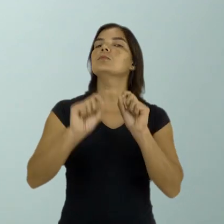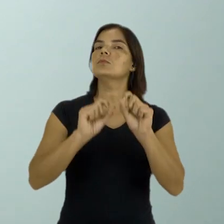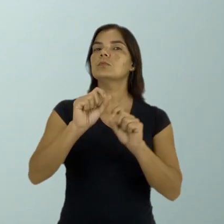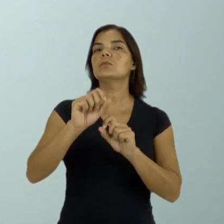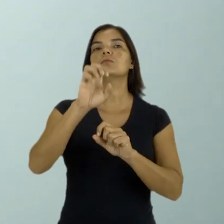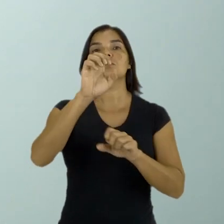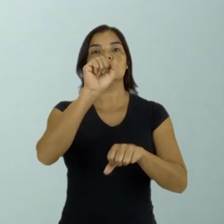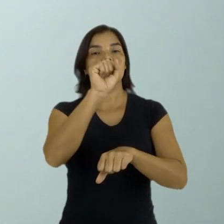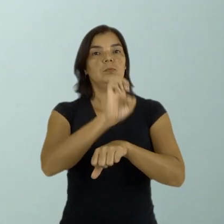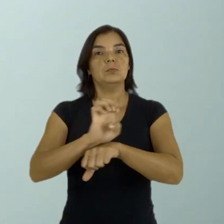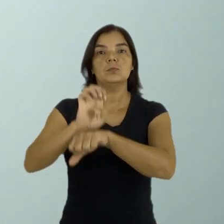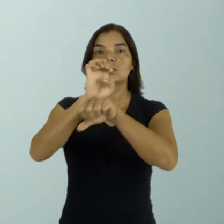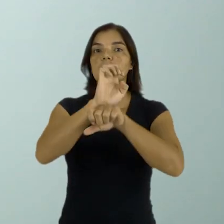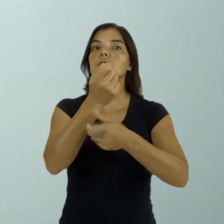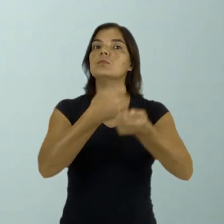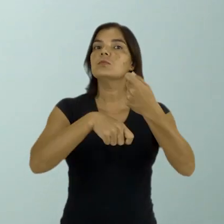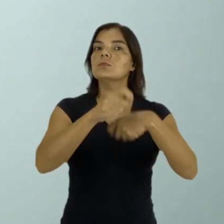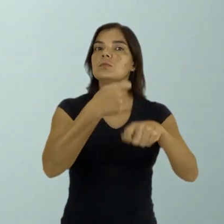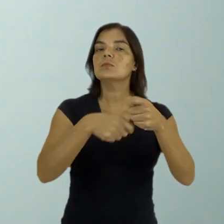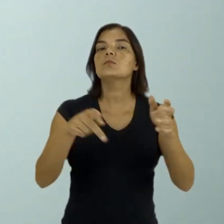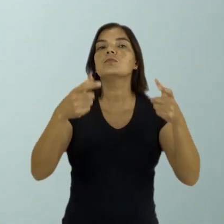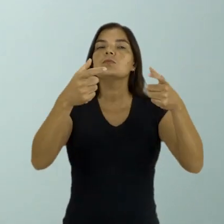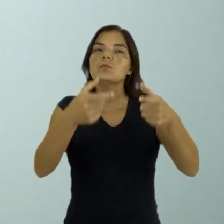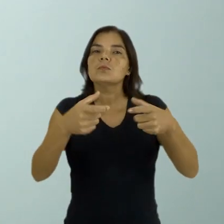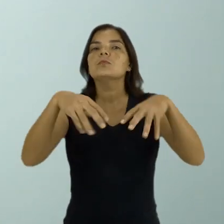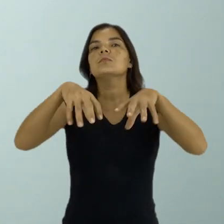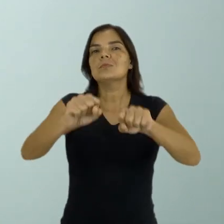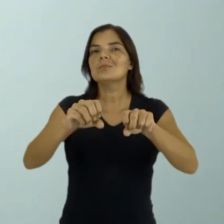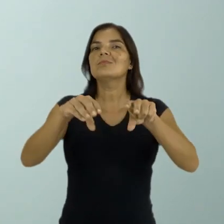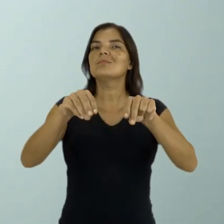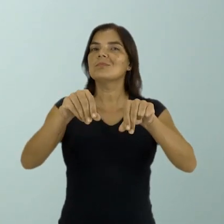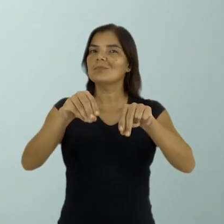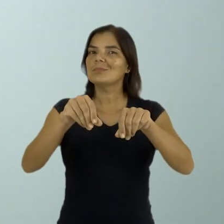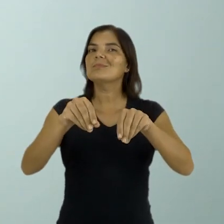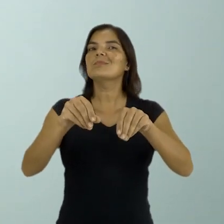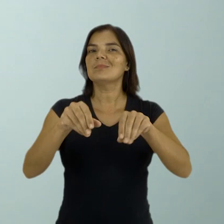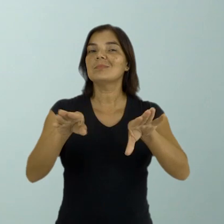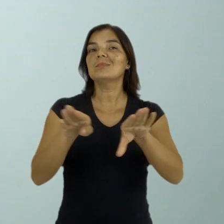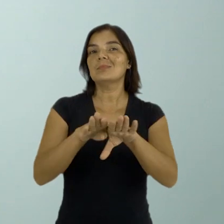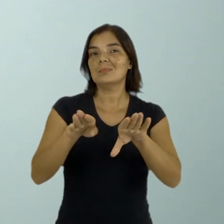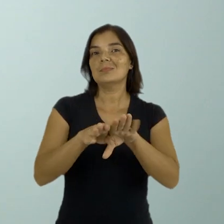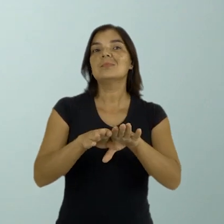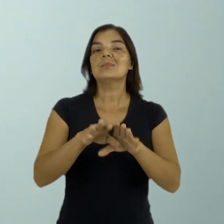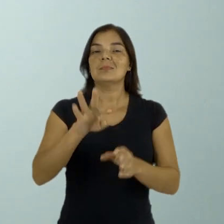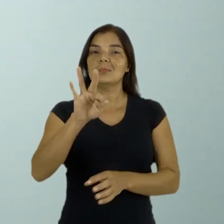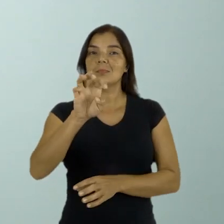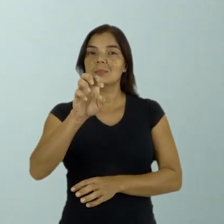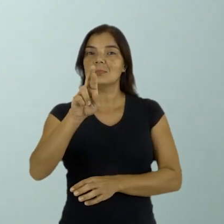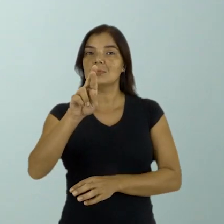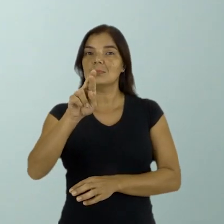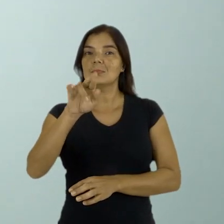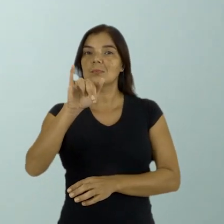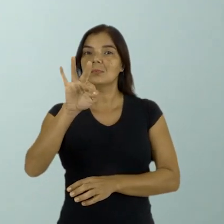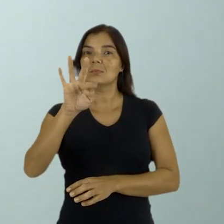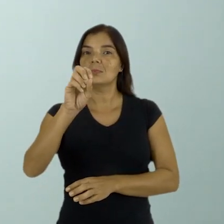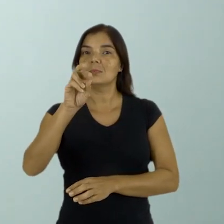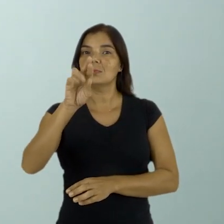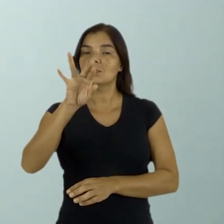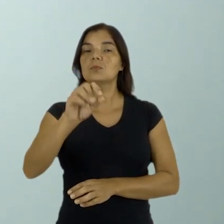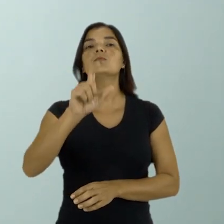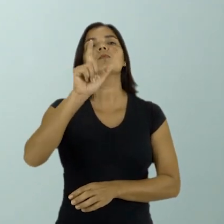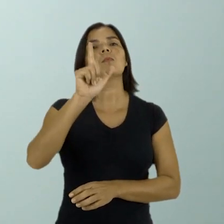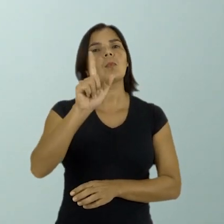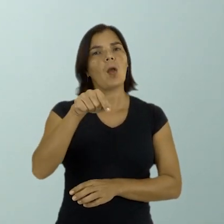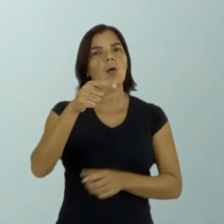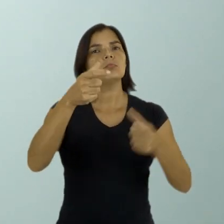é a unidade administrativa de um território. E o território, por sua vez, né, é uma região, que nós